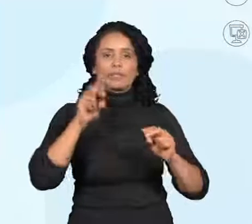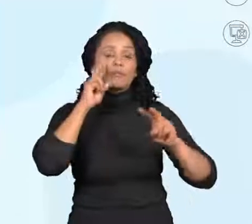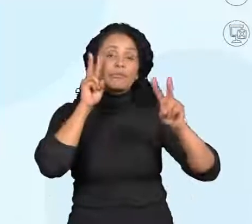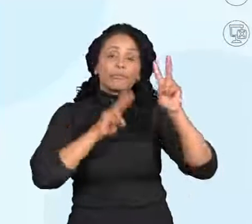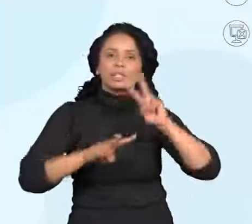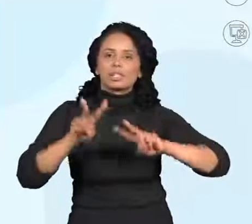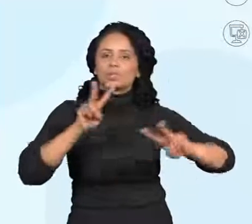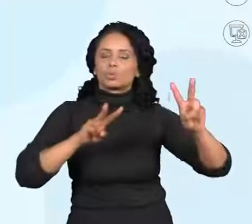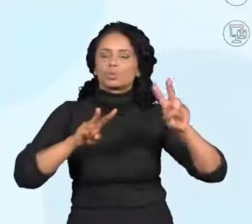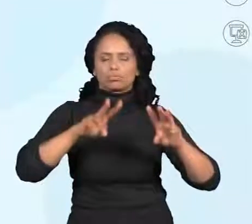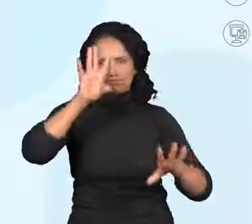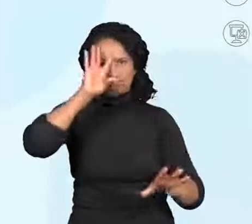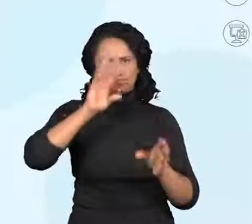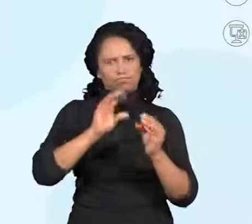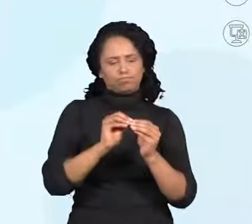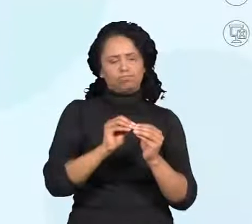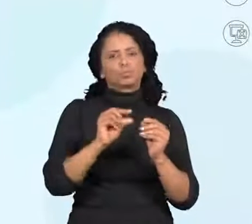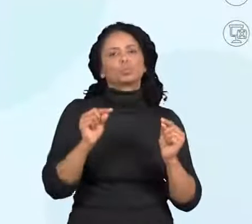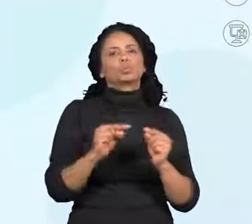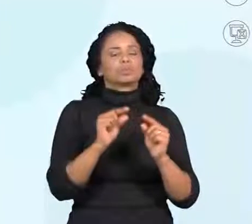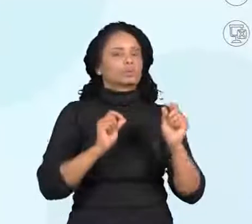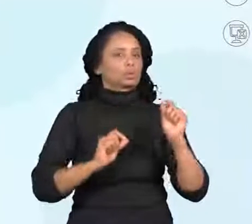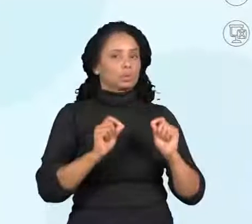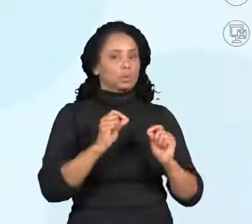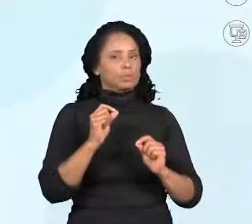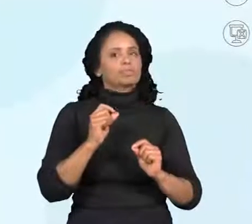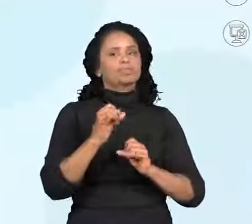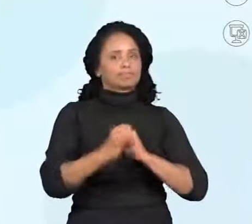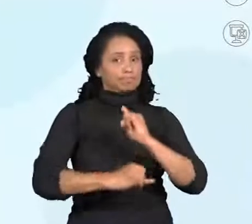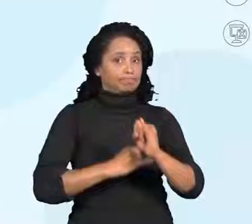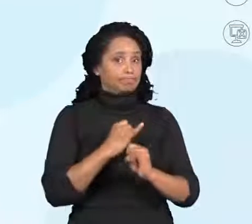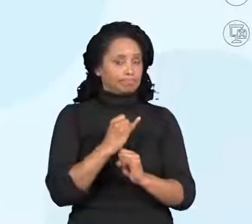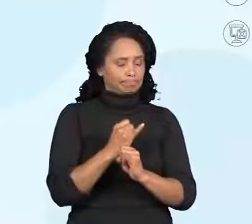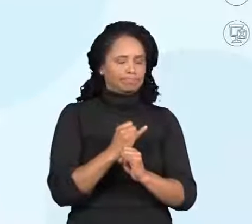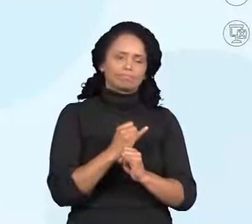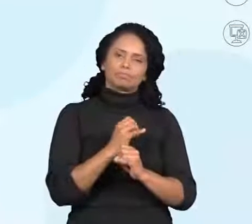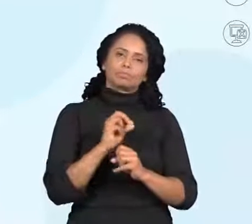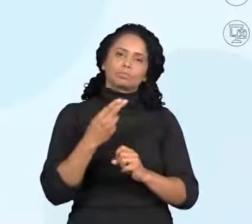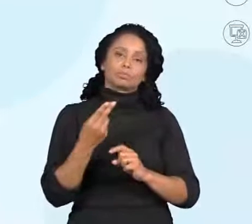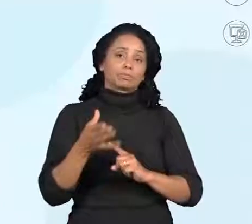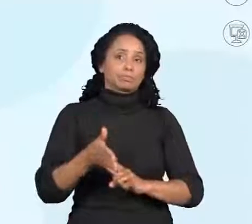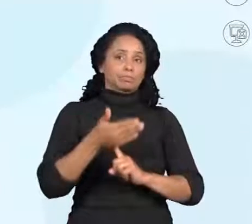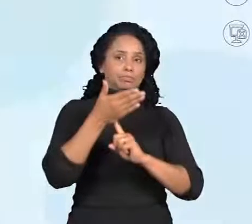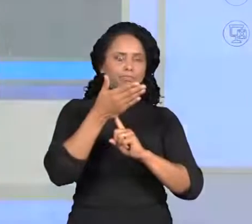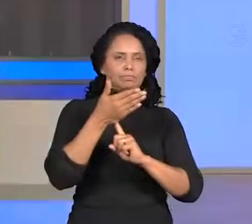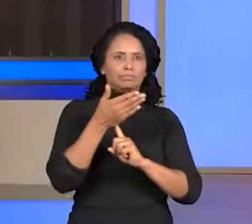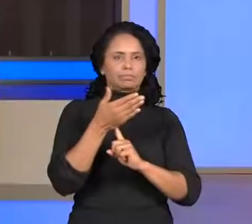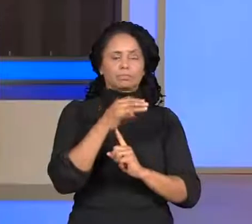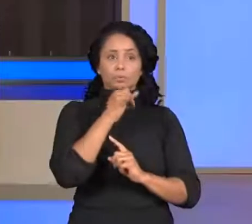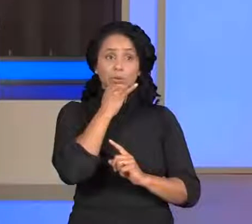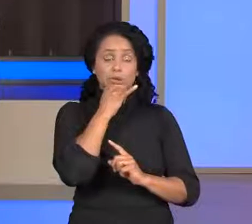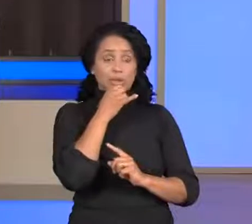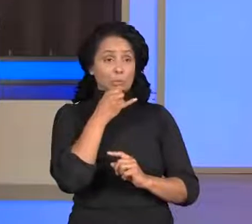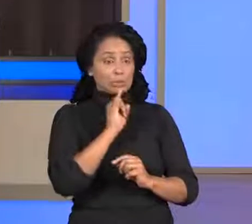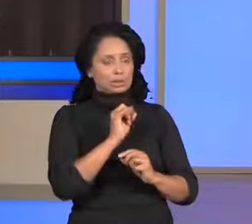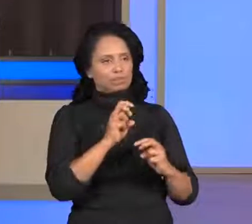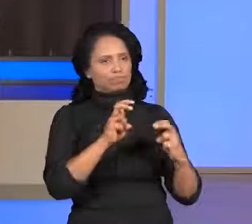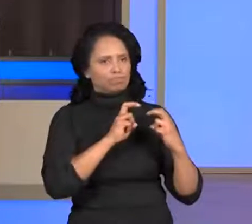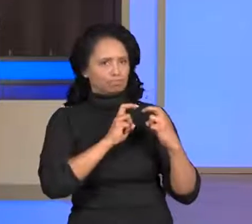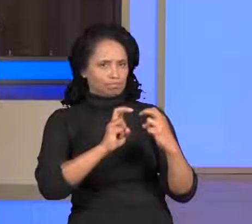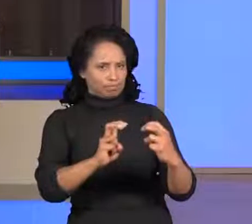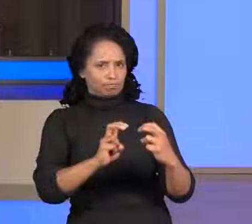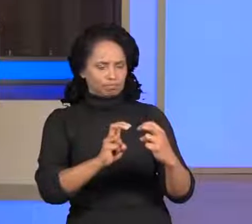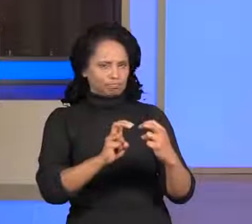também pode ser digital. Então, quando você faz a integração ônibus-metrô, trem, professora, é uma colagem?